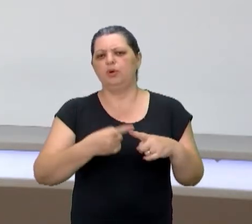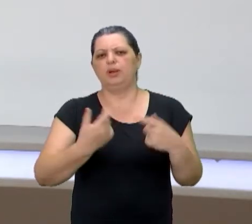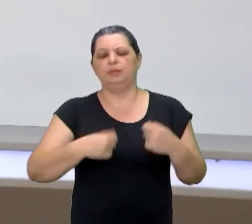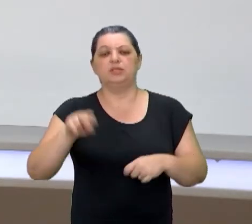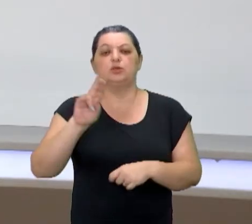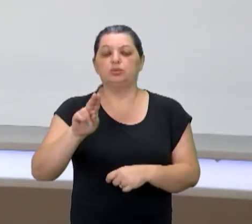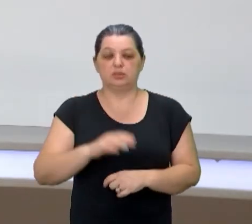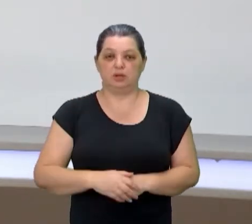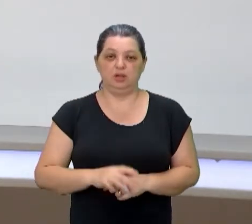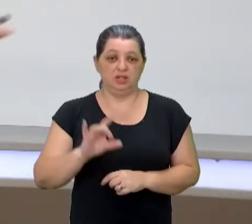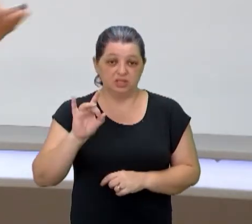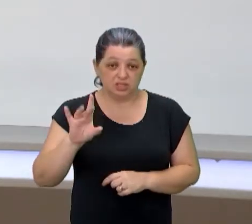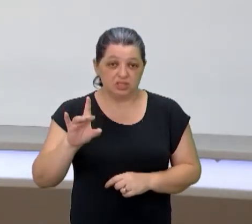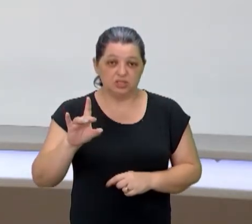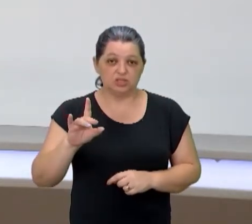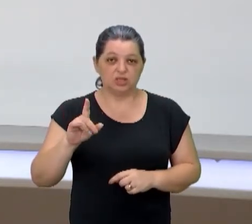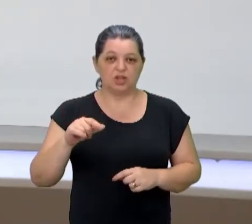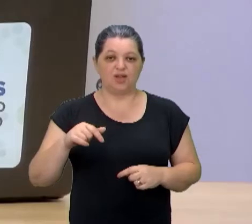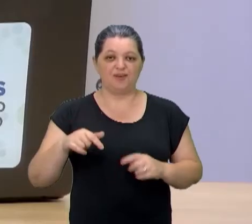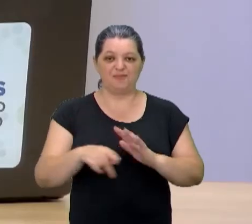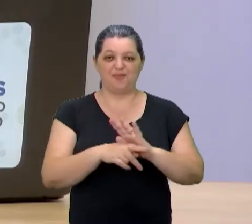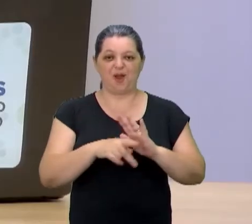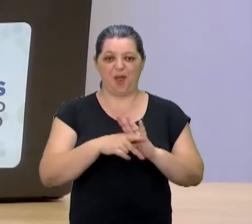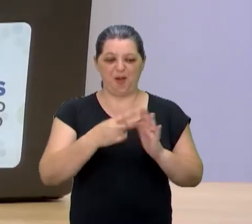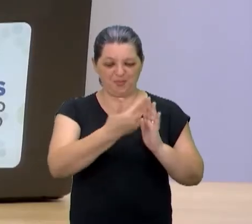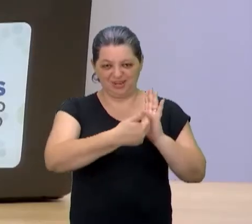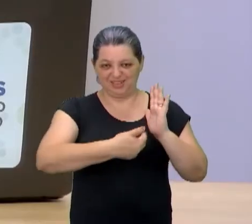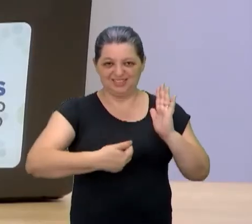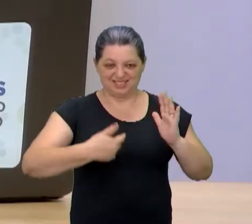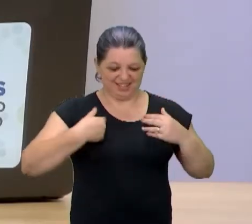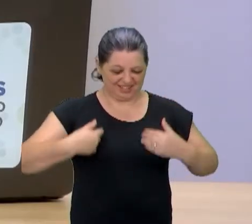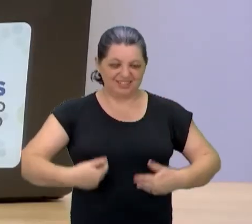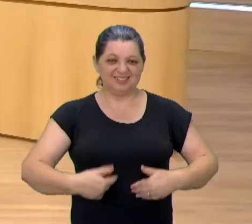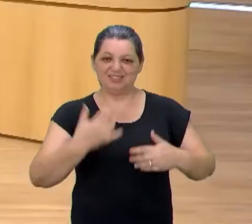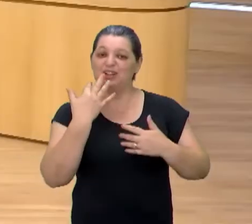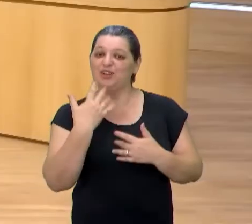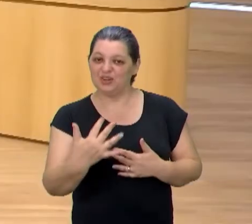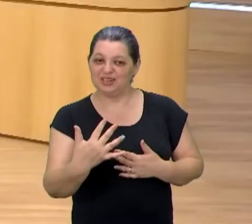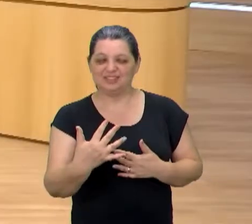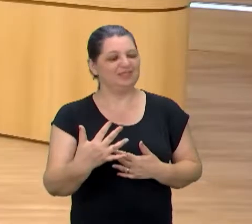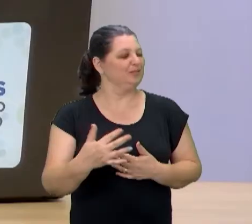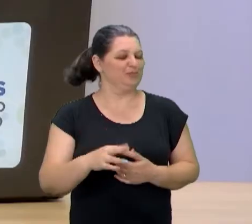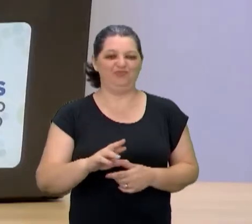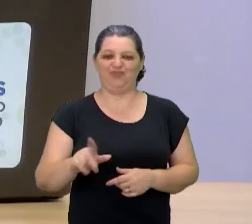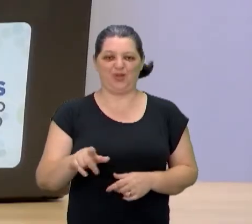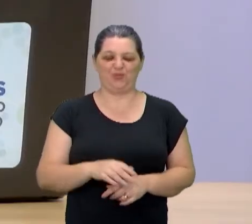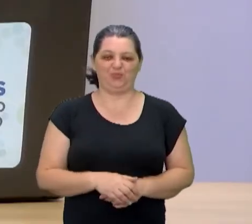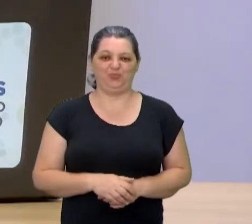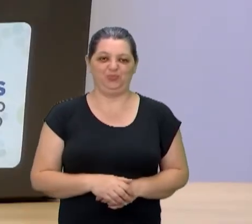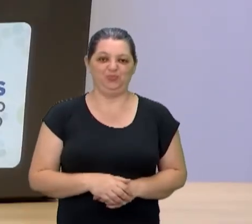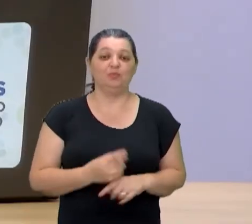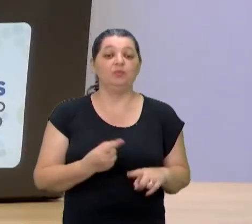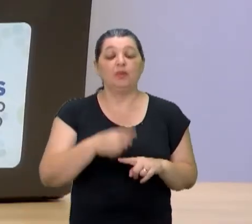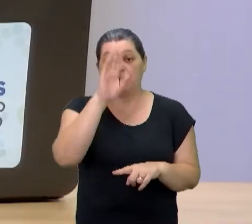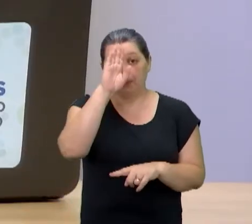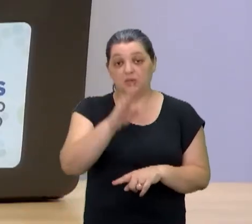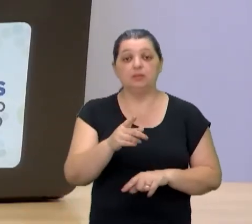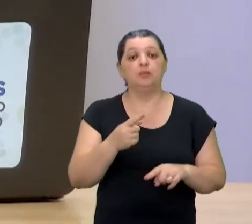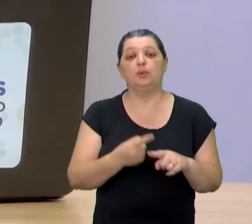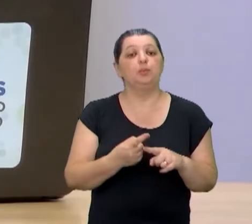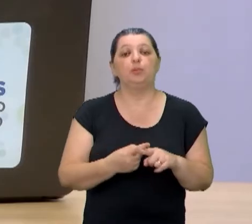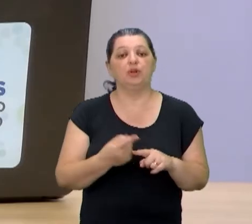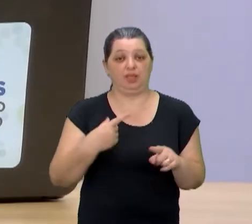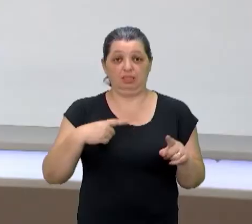né? Só para enfeitar minha camiseta, que a gente tem uma Só para ficar bonito, né? Só pra colorido. Não, né? Principalmente, ela é colorida com